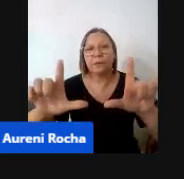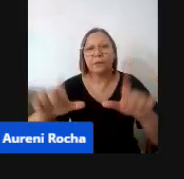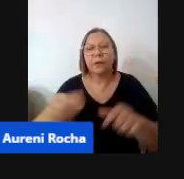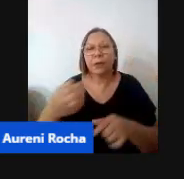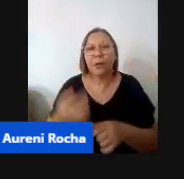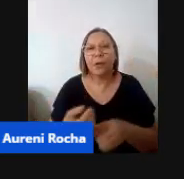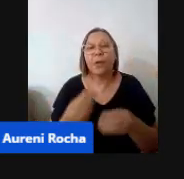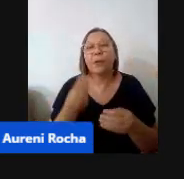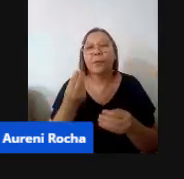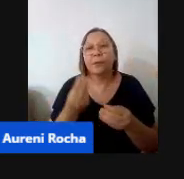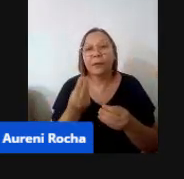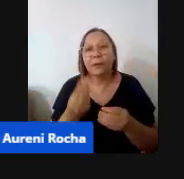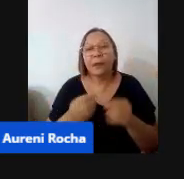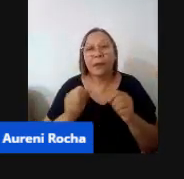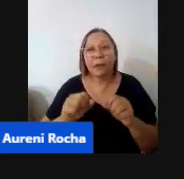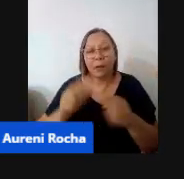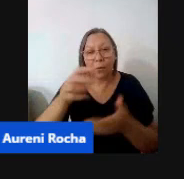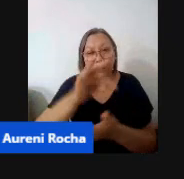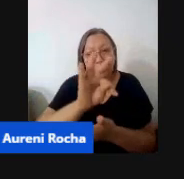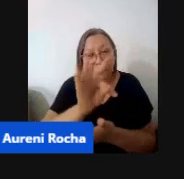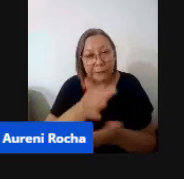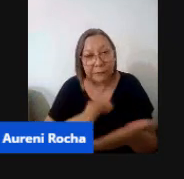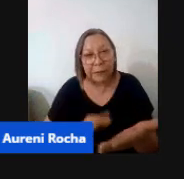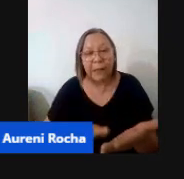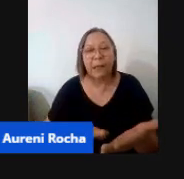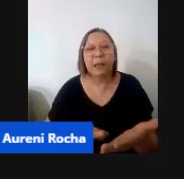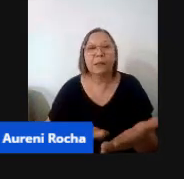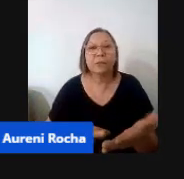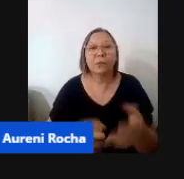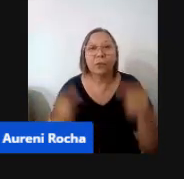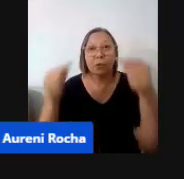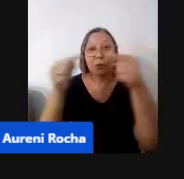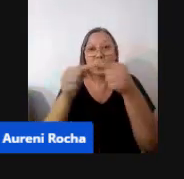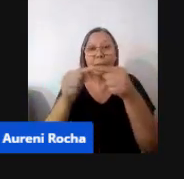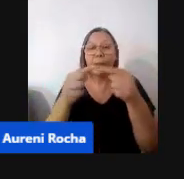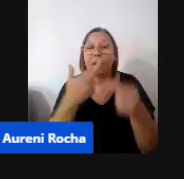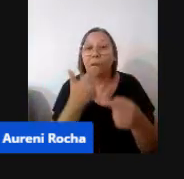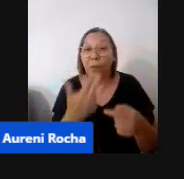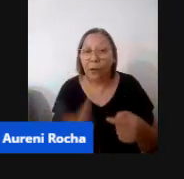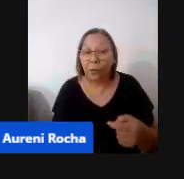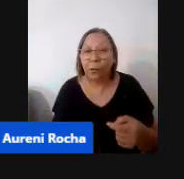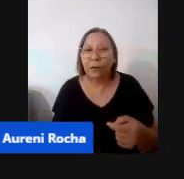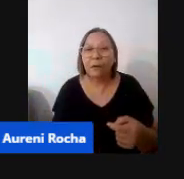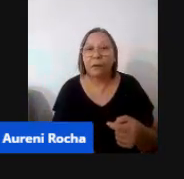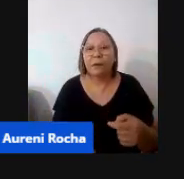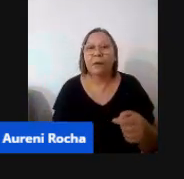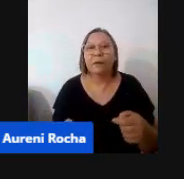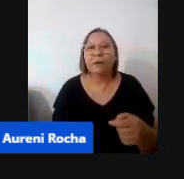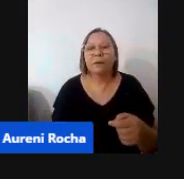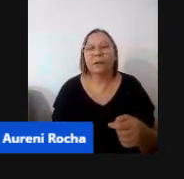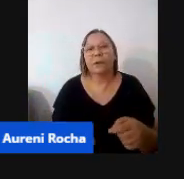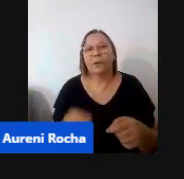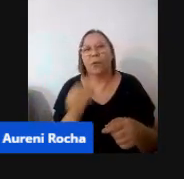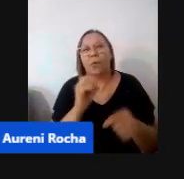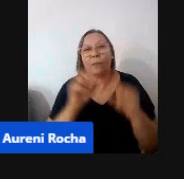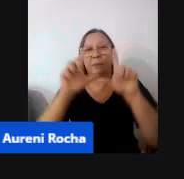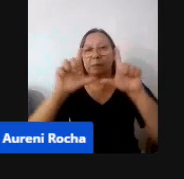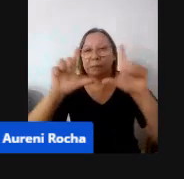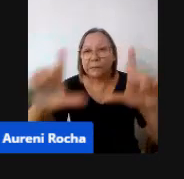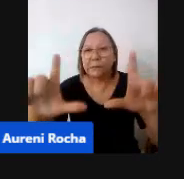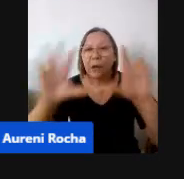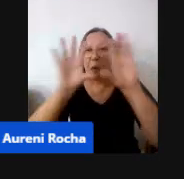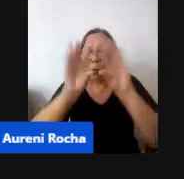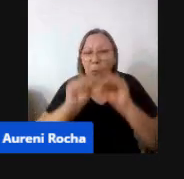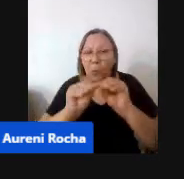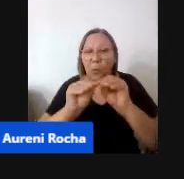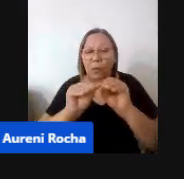texto claro? Ou fundo claro com texto escuro? Fundo escuro com texto claro? Se você